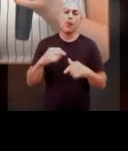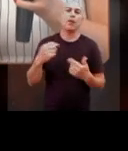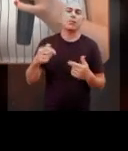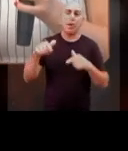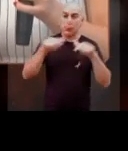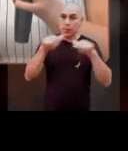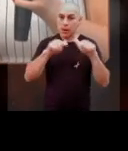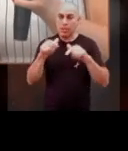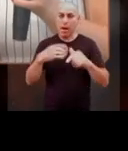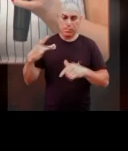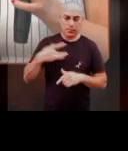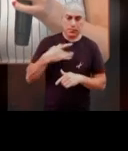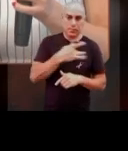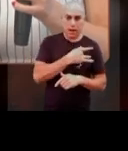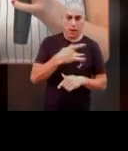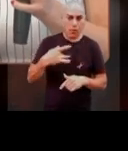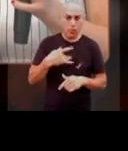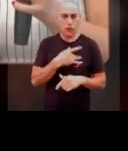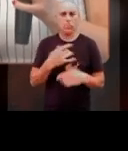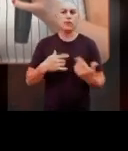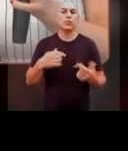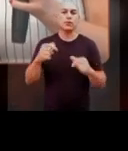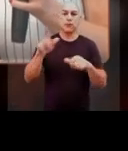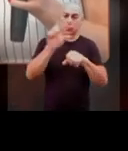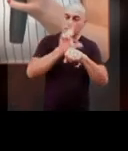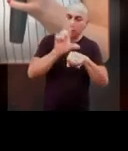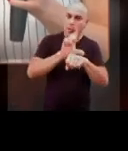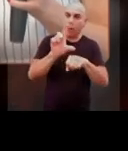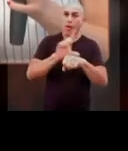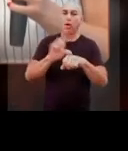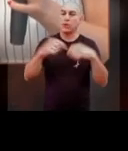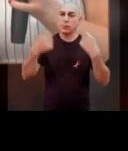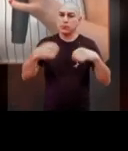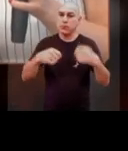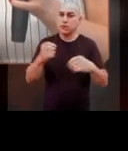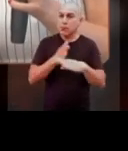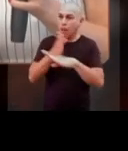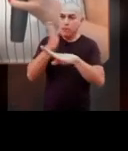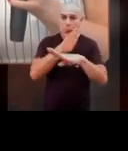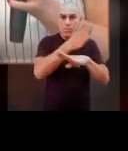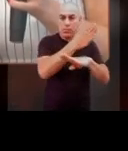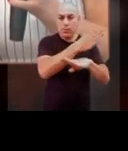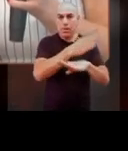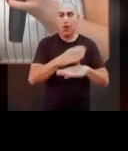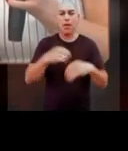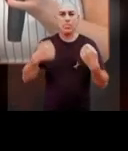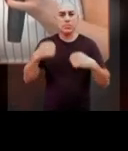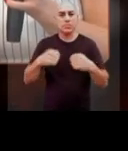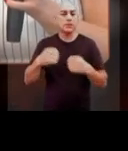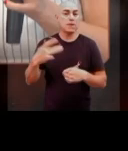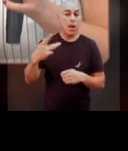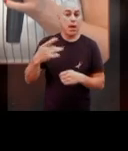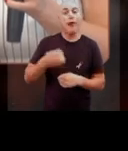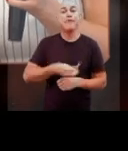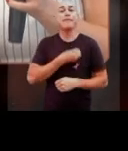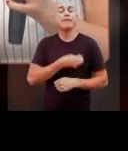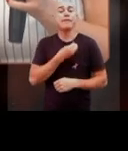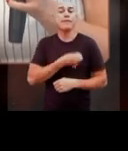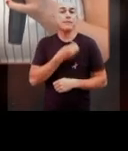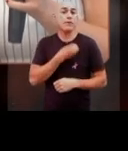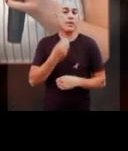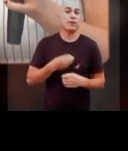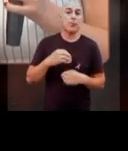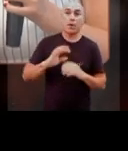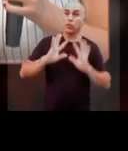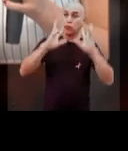usufruindo dos serviços de saúde, dos serviços do comércio, serviços que a gente precisa, né, para a nossa sobrevivência. Então, é muito importante isso, que